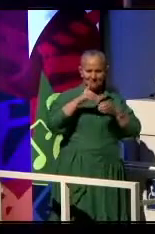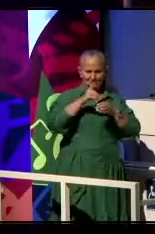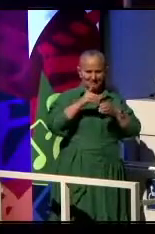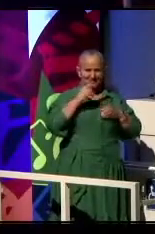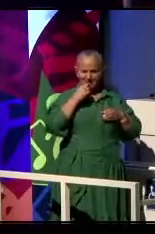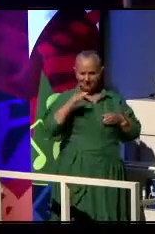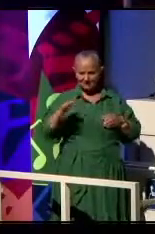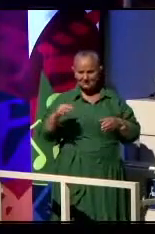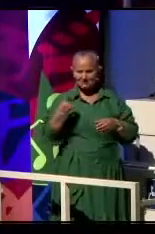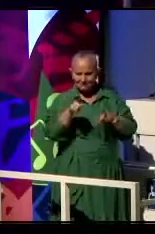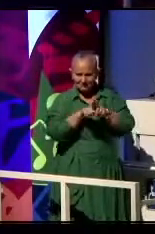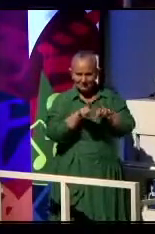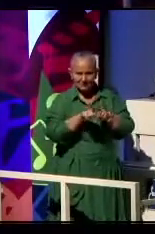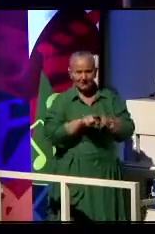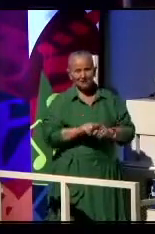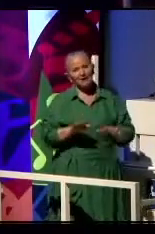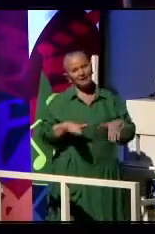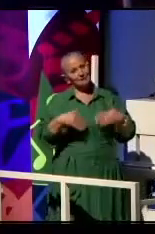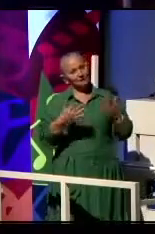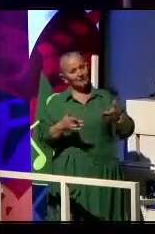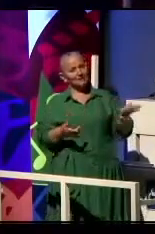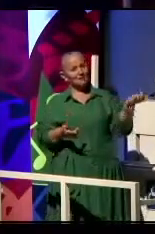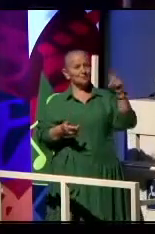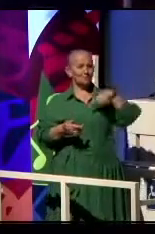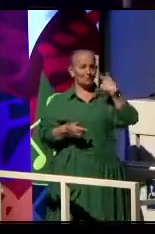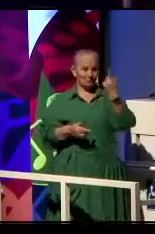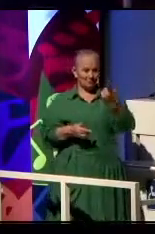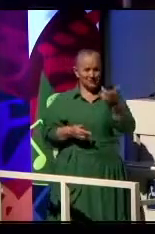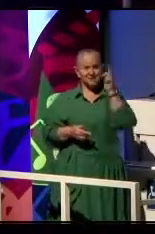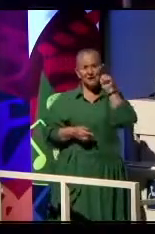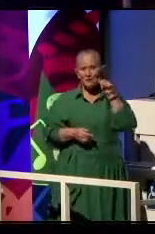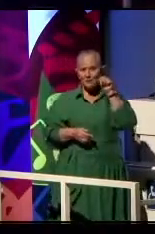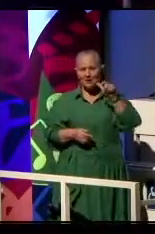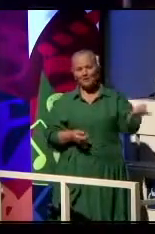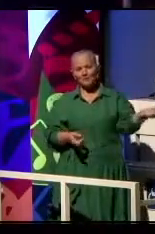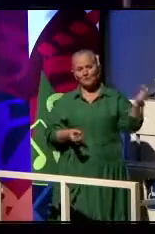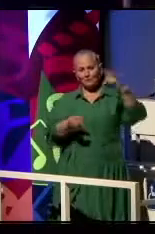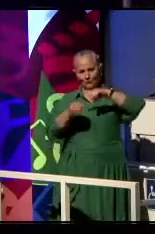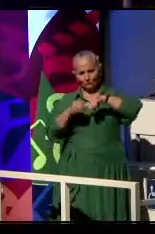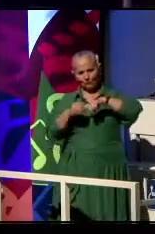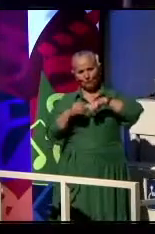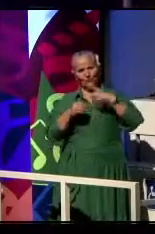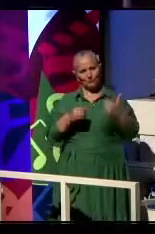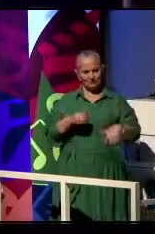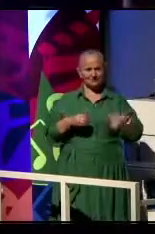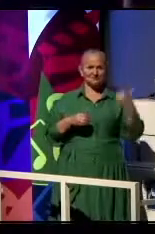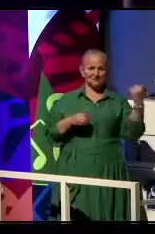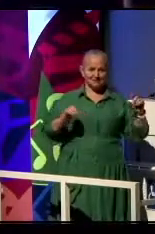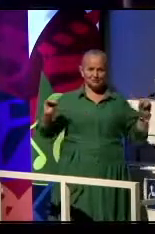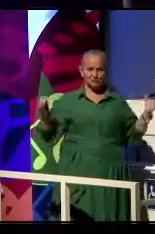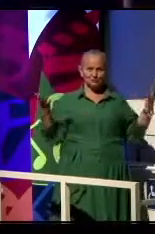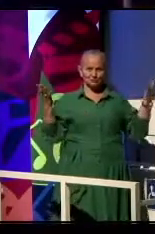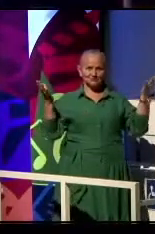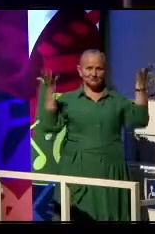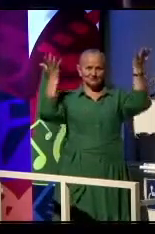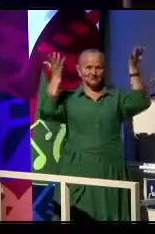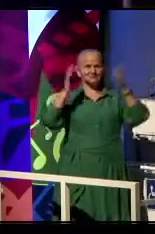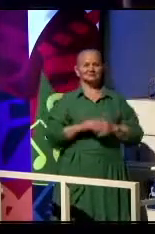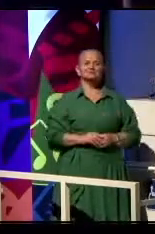ela também teve a carreira projetada. Ela voltou de novo. Os holofotes voltaram para ela. Ela voltou a